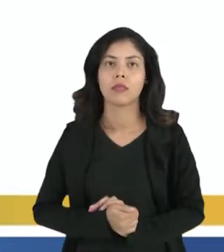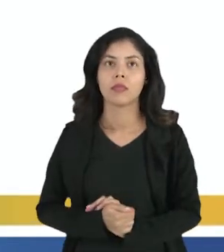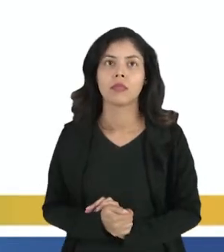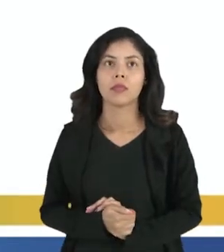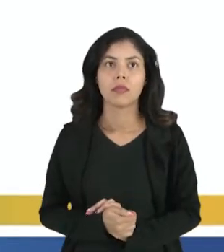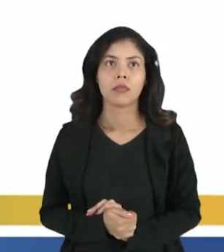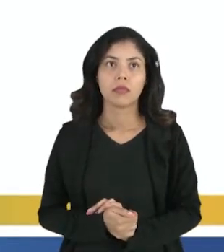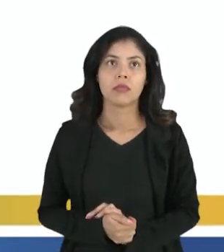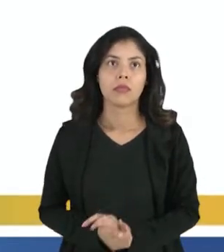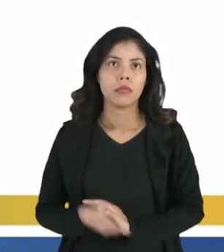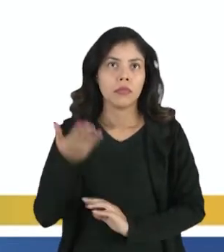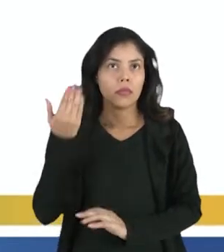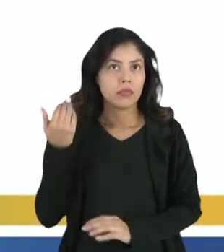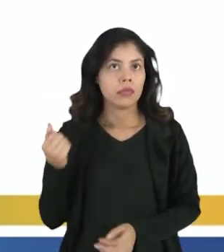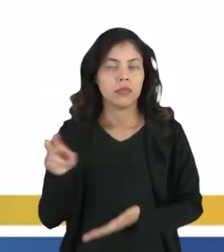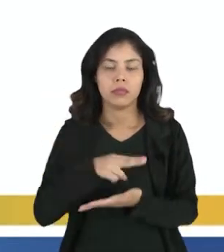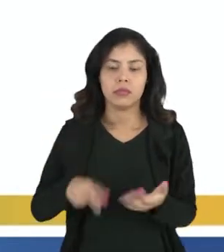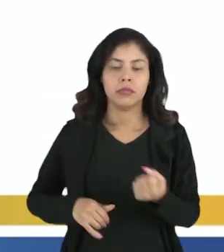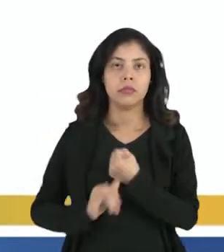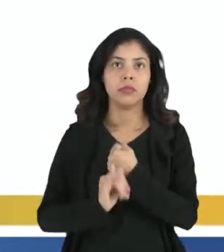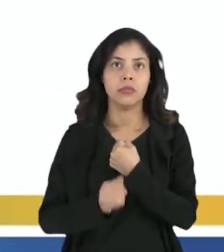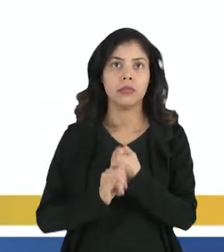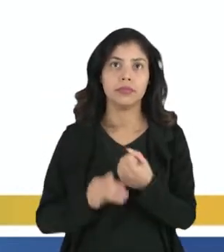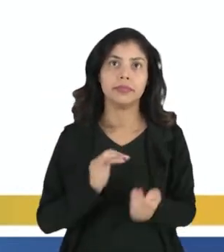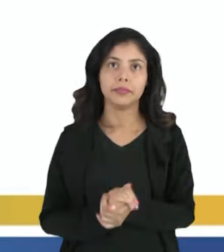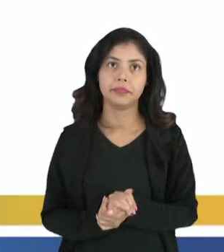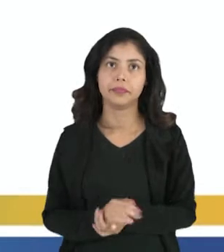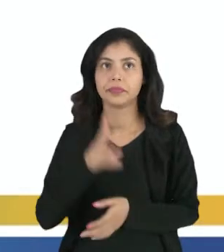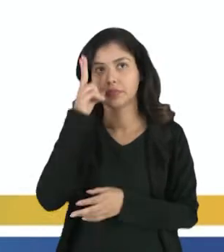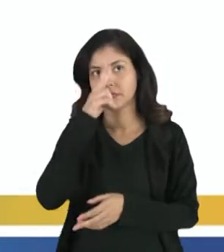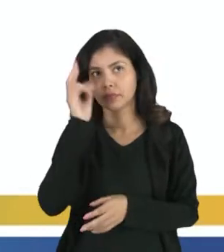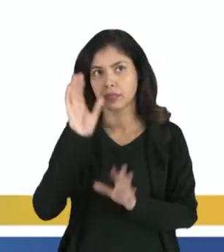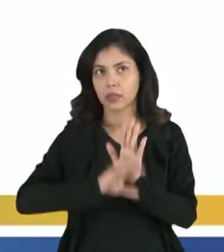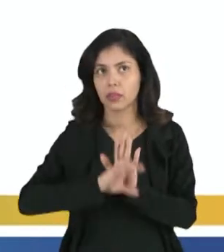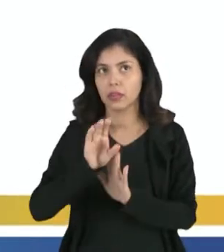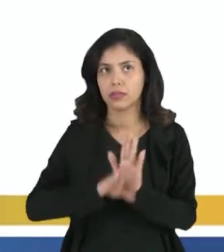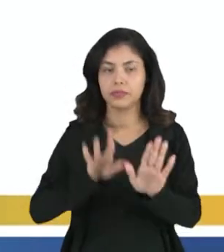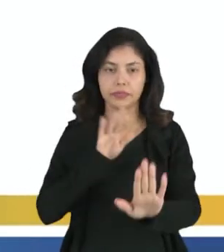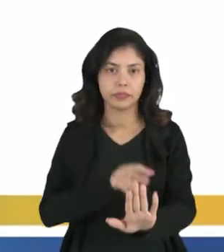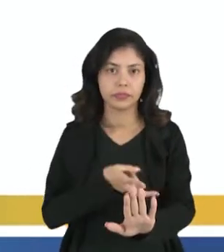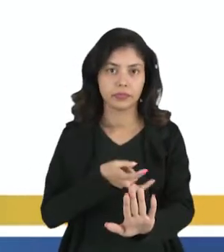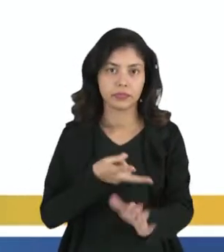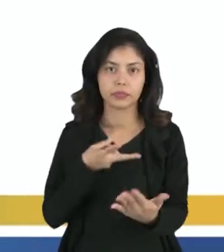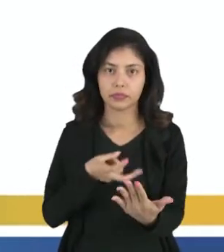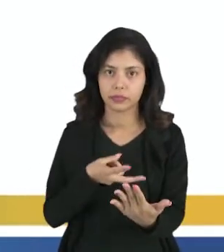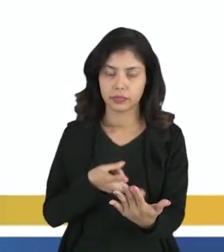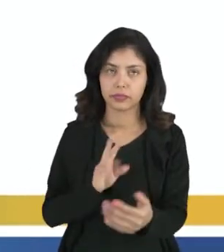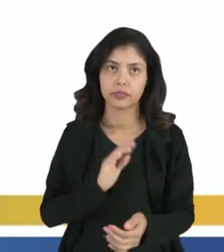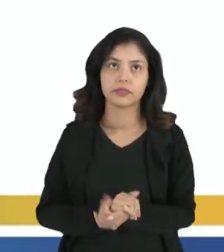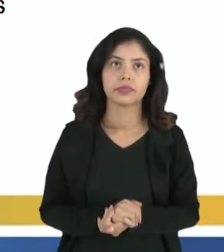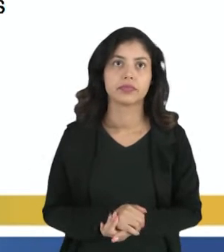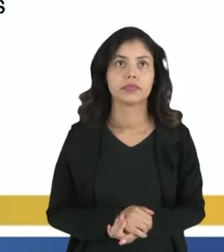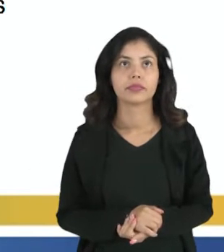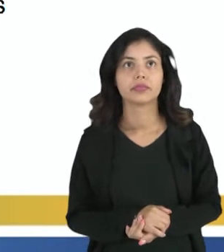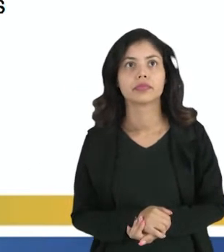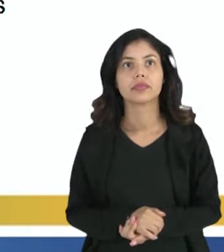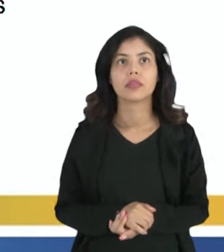crônica. Antes de lermos a crônica, vamos relembrar o conceito de conotação e